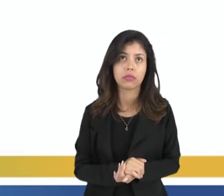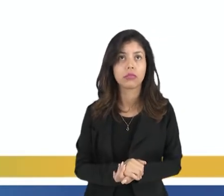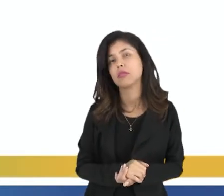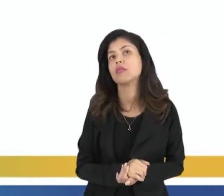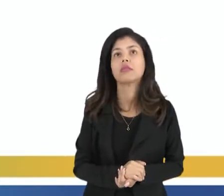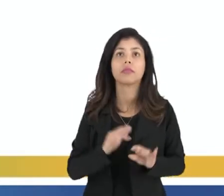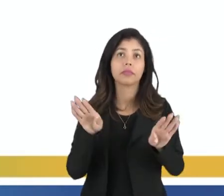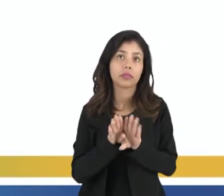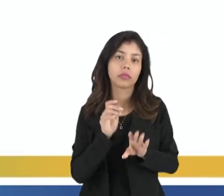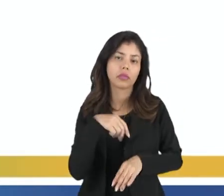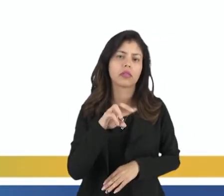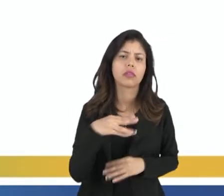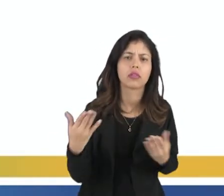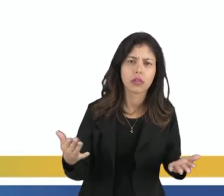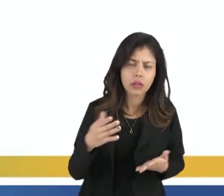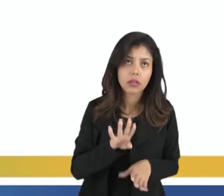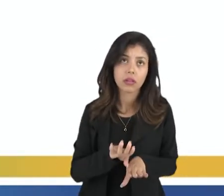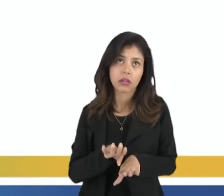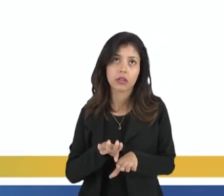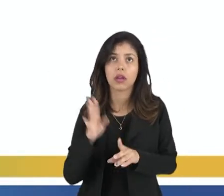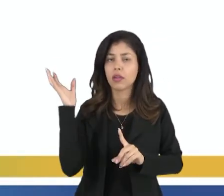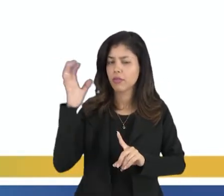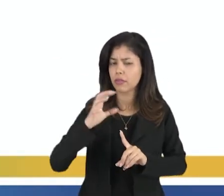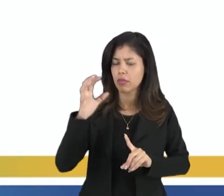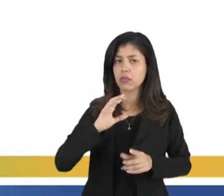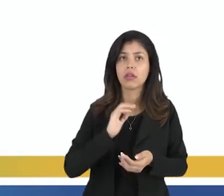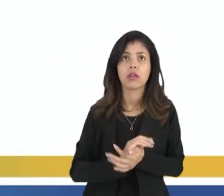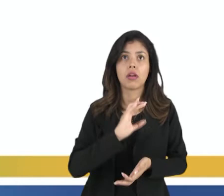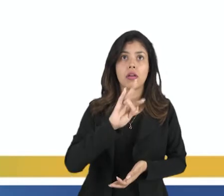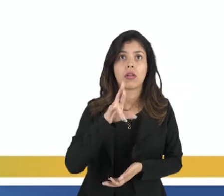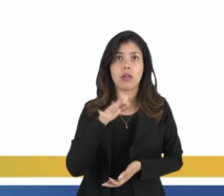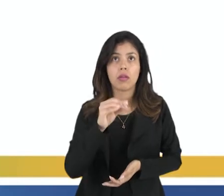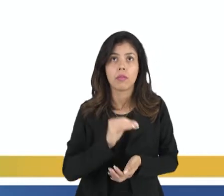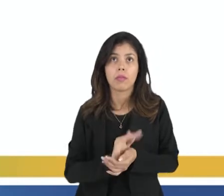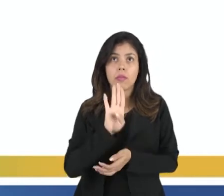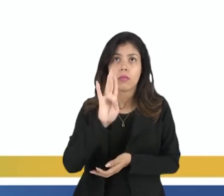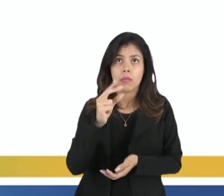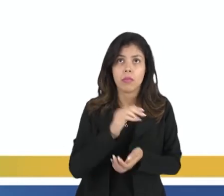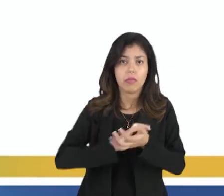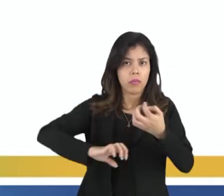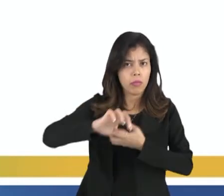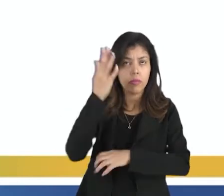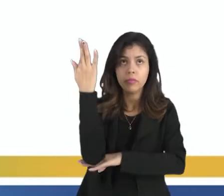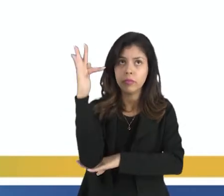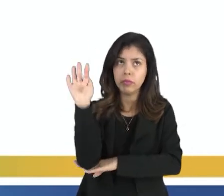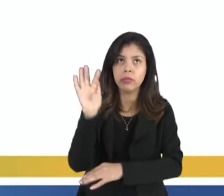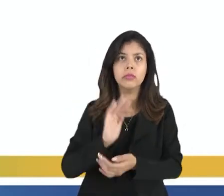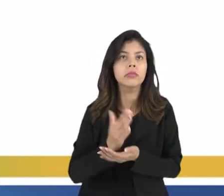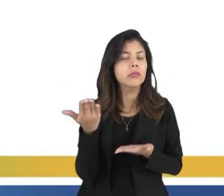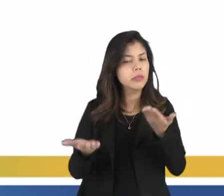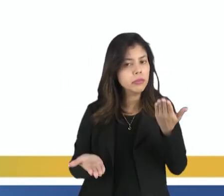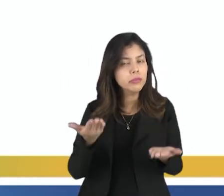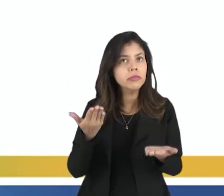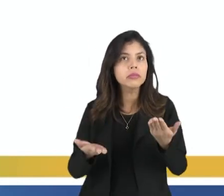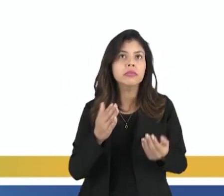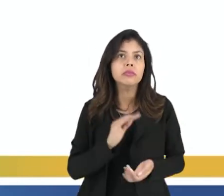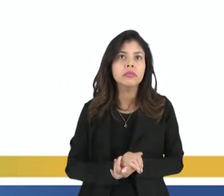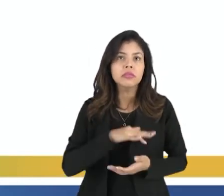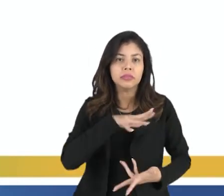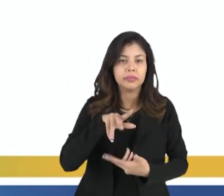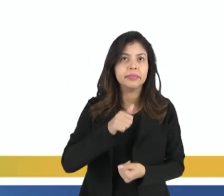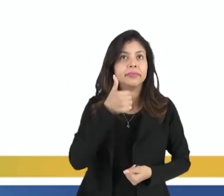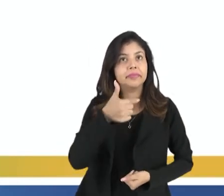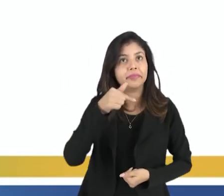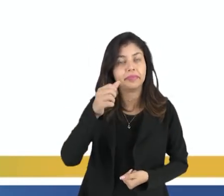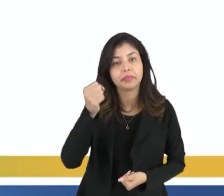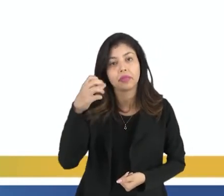ok? E aí, então, quem mais, né, influenciou a Conjuração Baiana foi a Revolução Francesa, né, que vai balançar o mundo aí